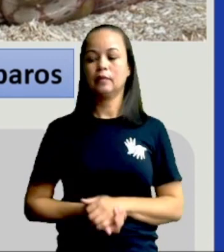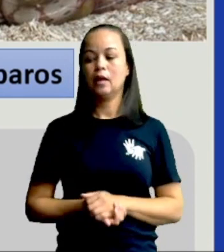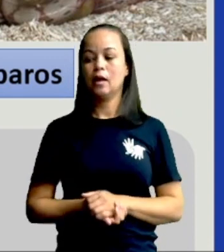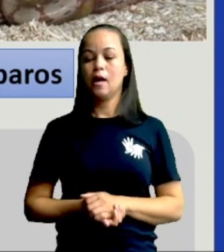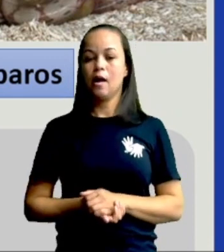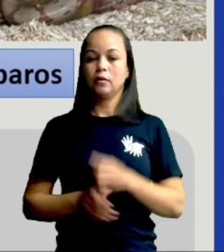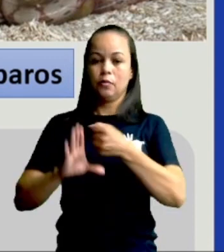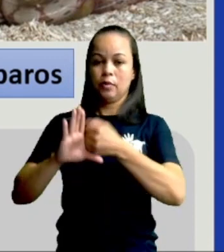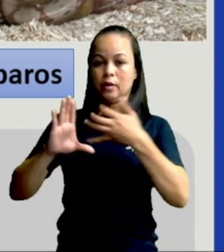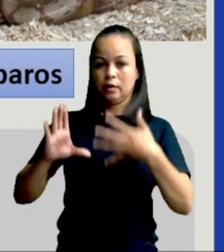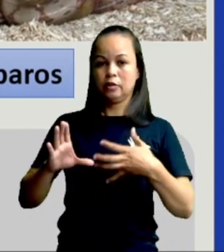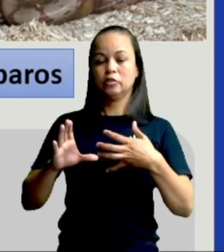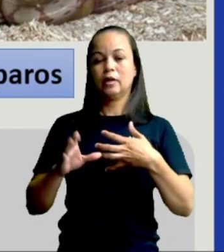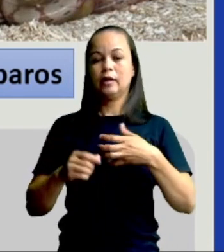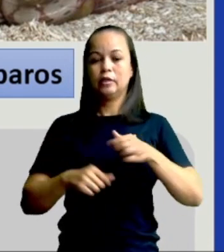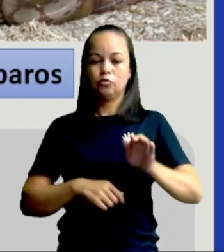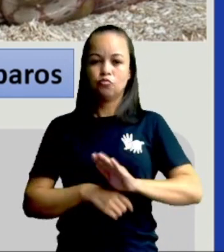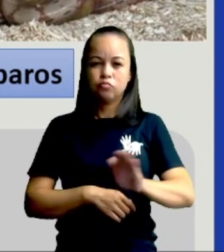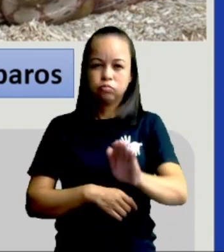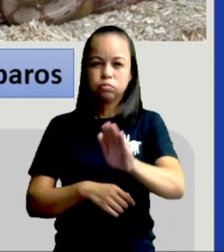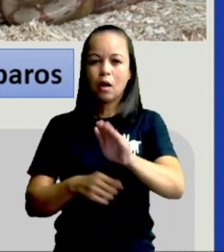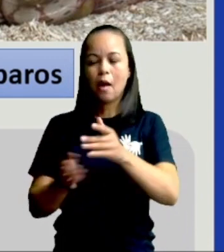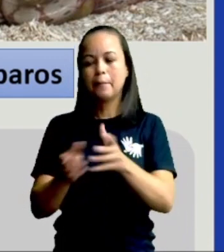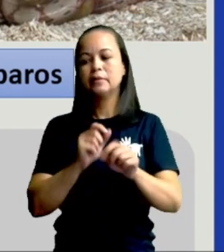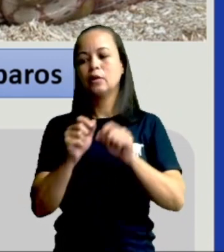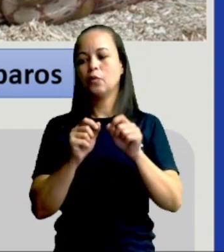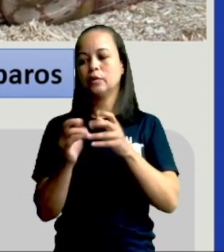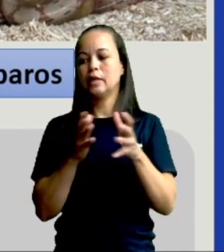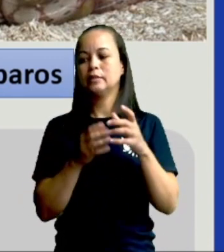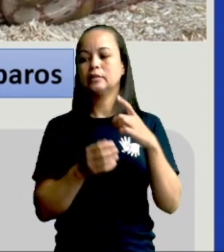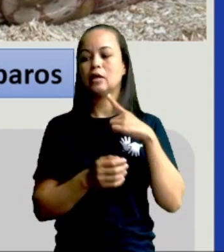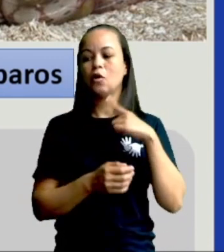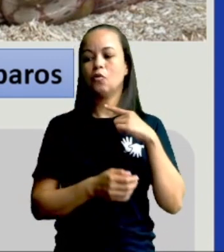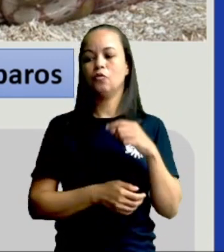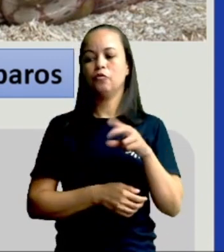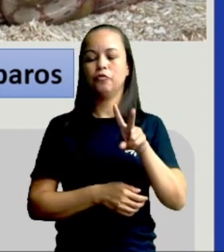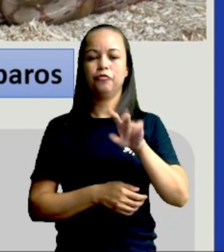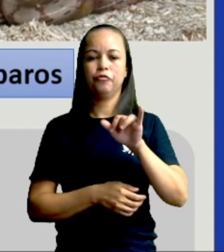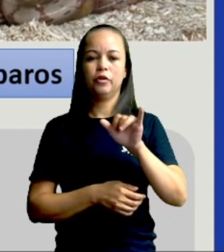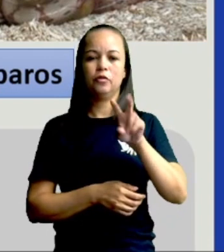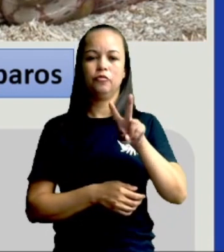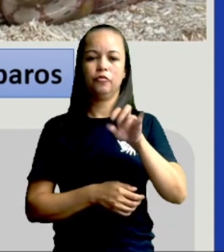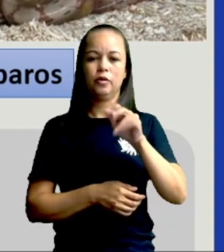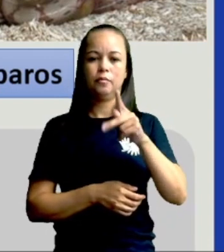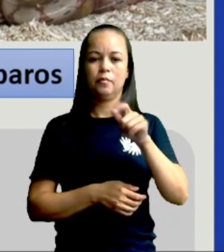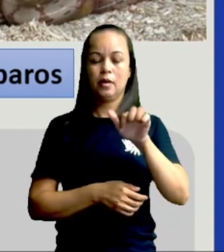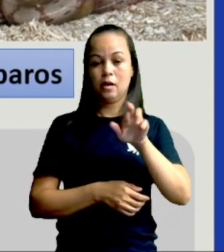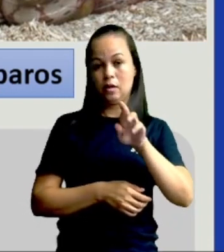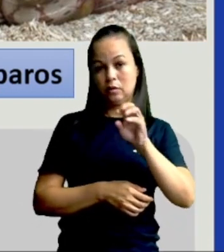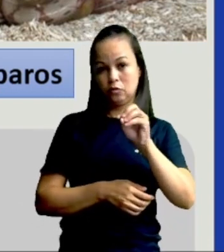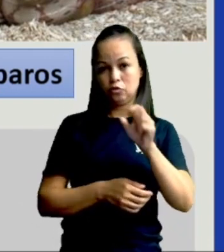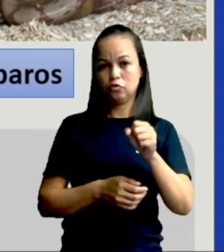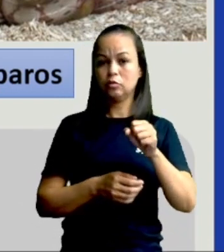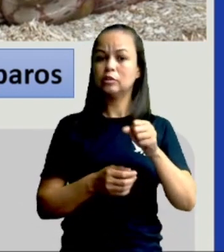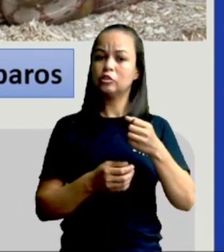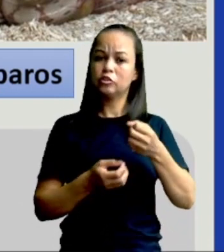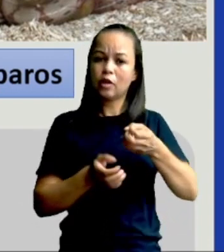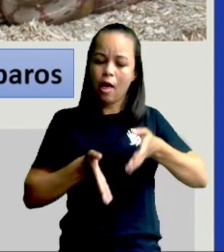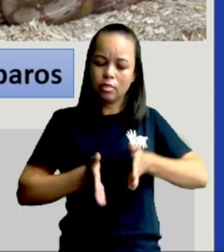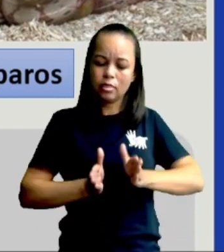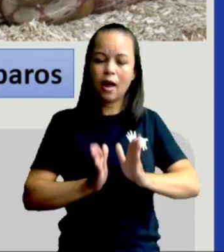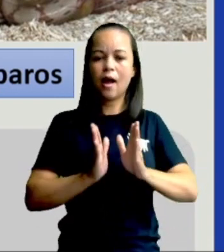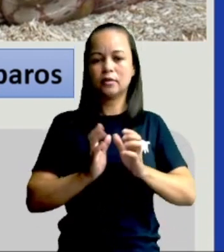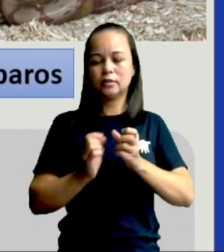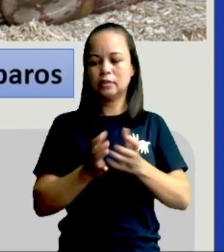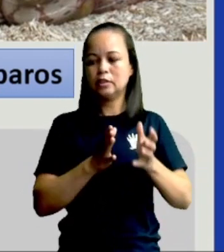répteis são os répteis que são vivíparos, né? Que já nasce o filhote completo. Olha só aqui